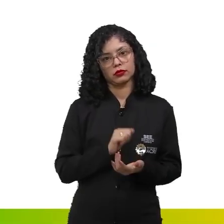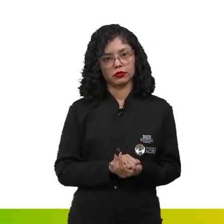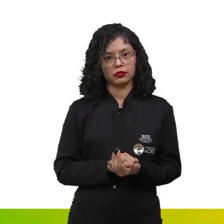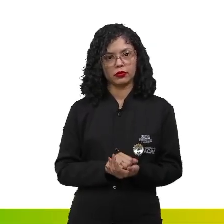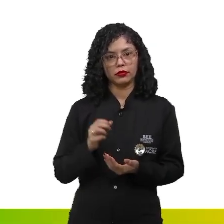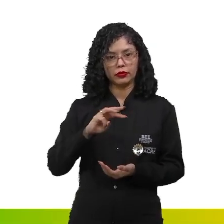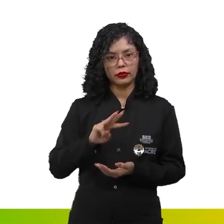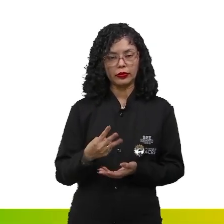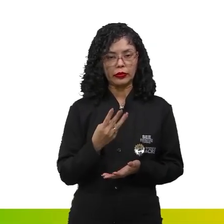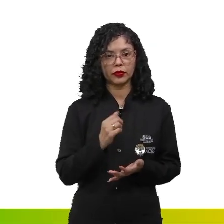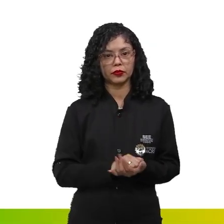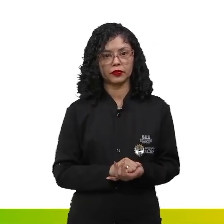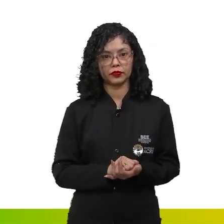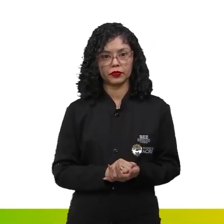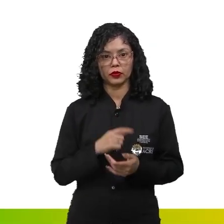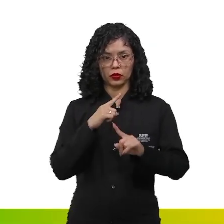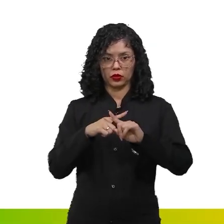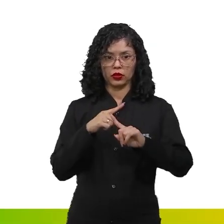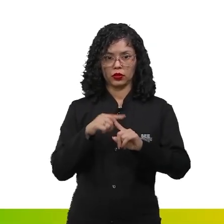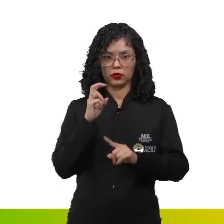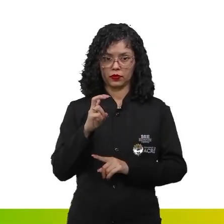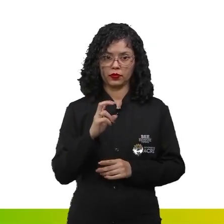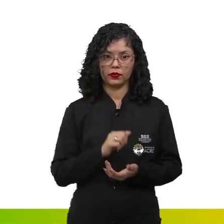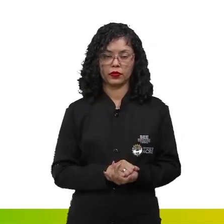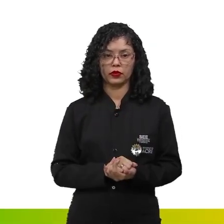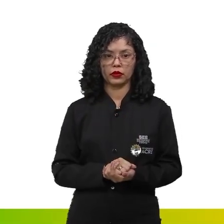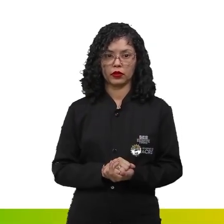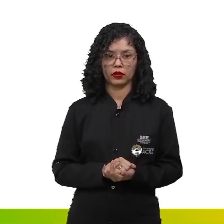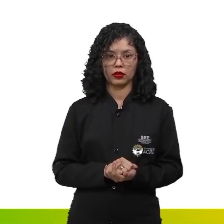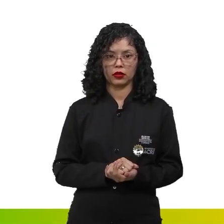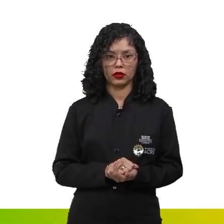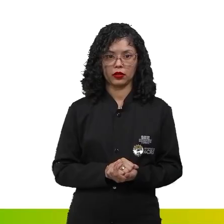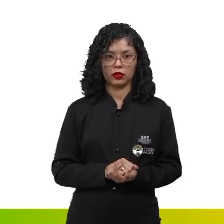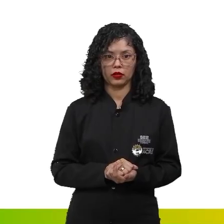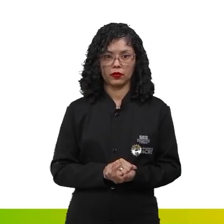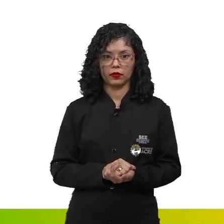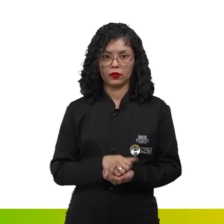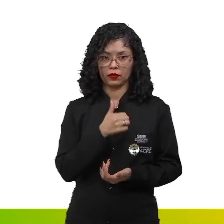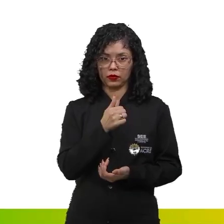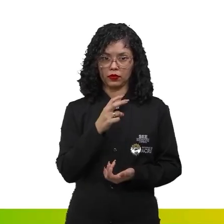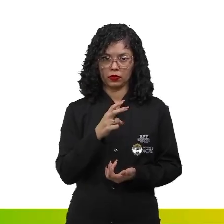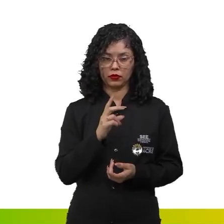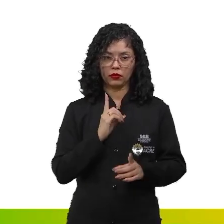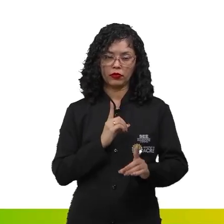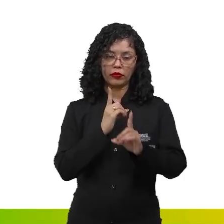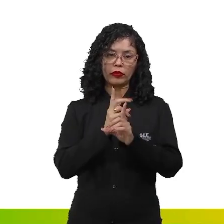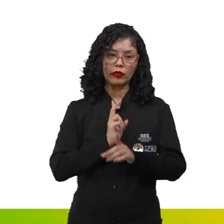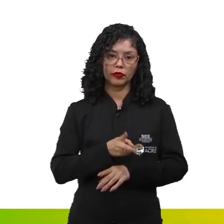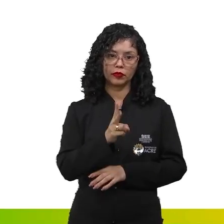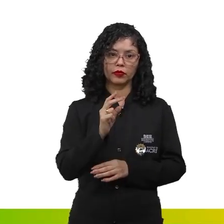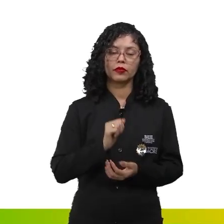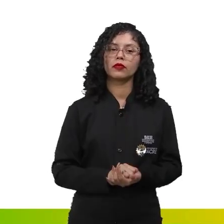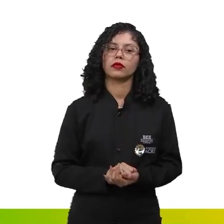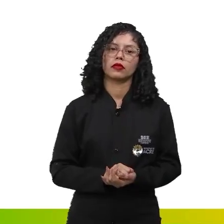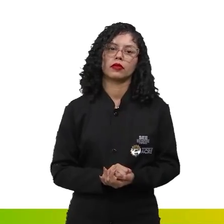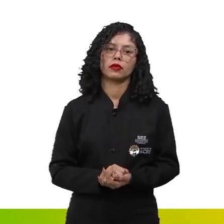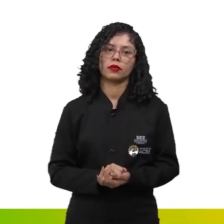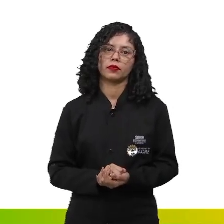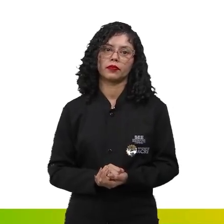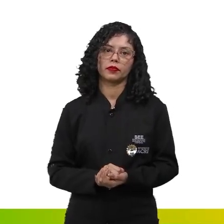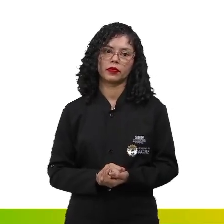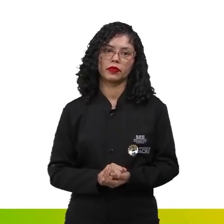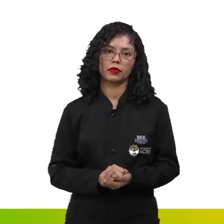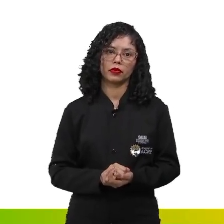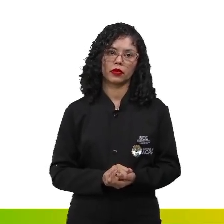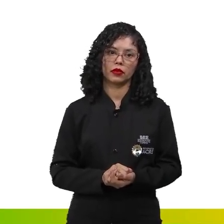ser 3.000 vezes 5, que é igual a 15.000. Achei a constante. E aqui,